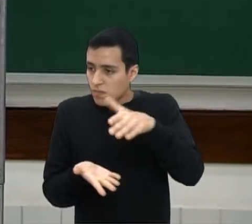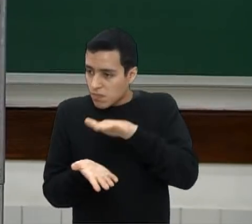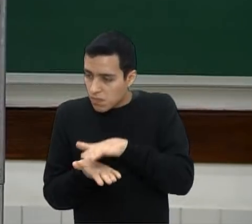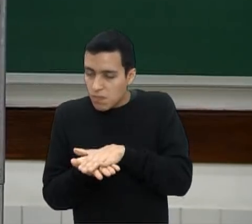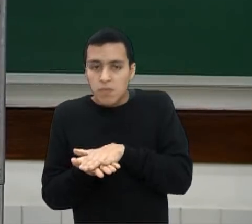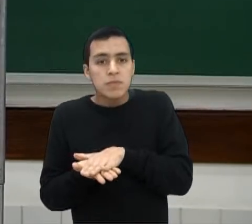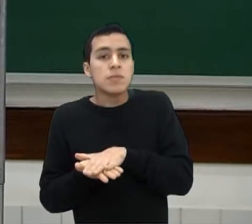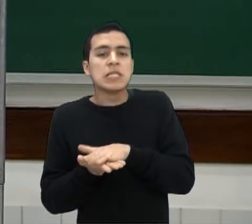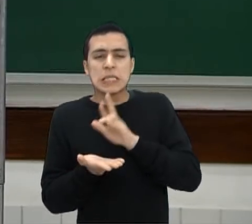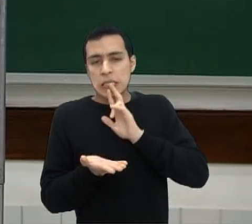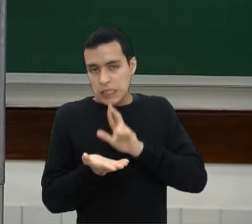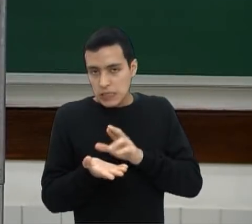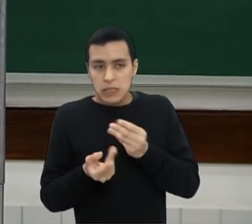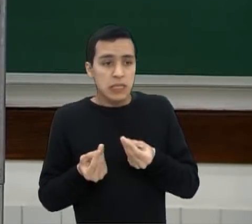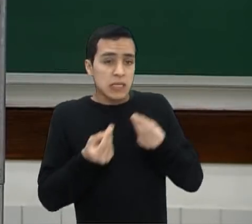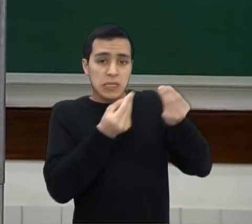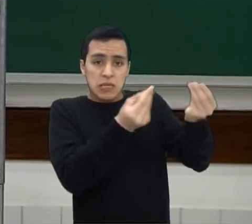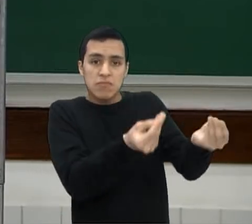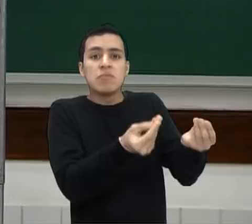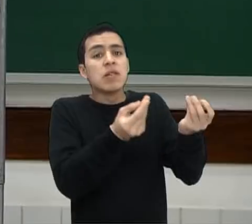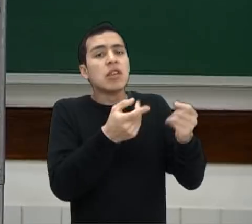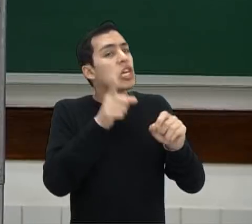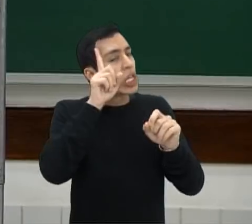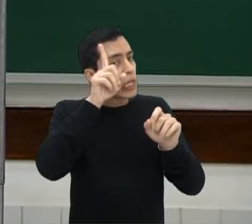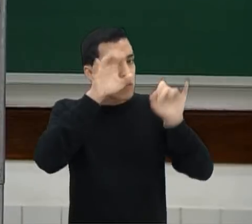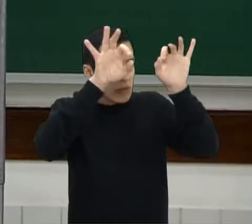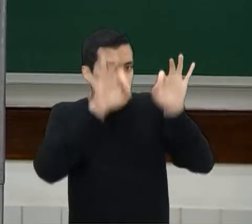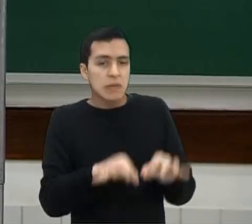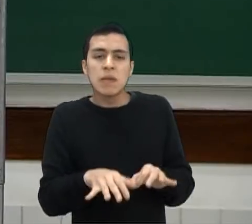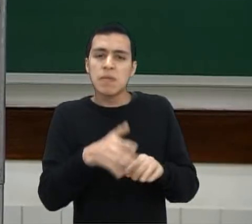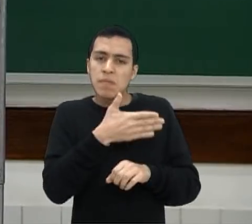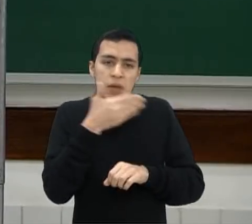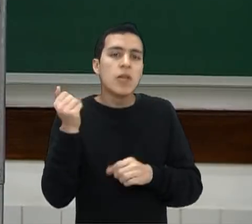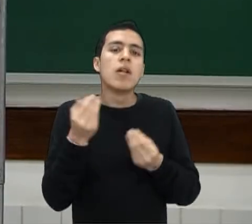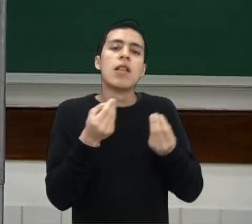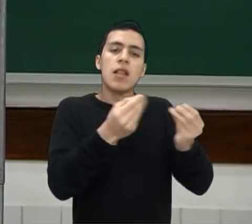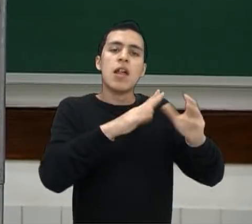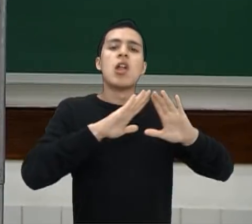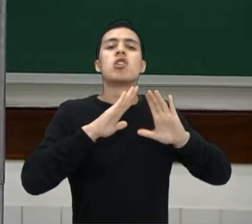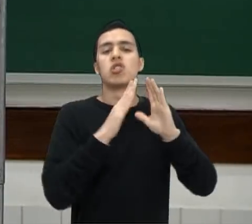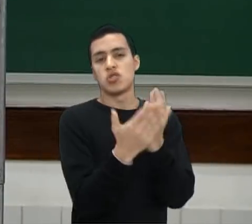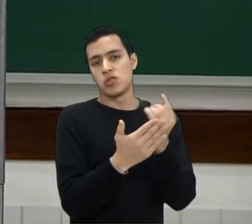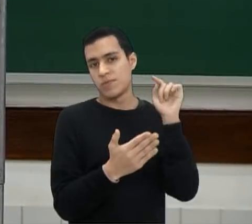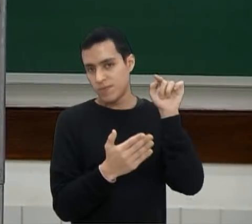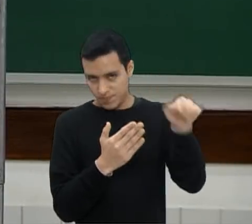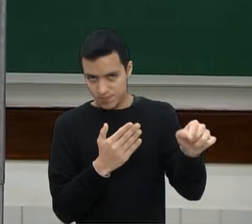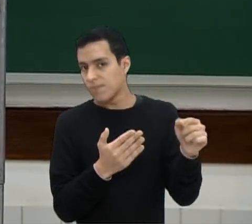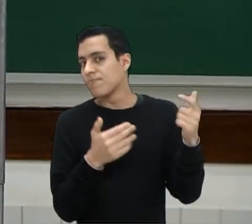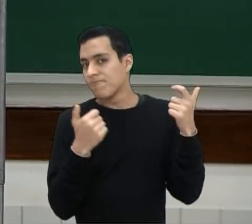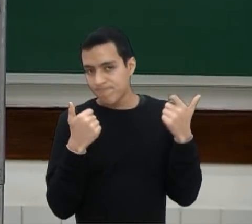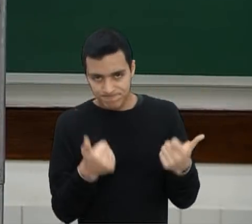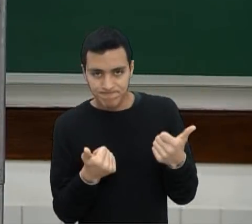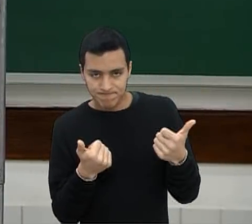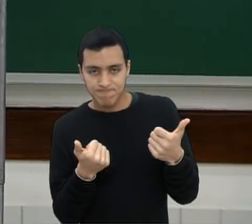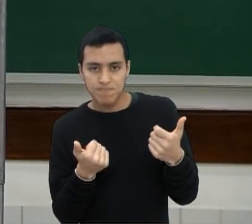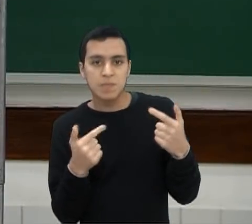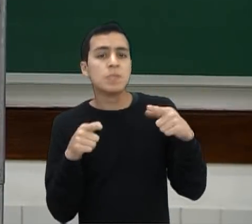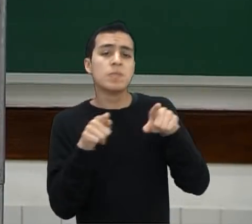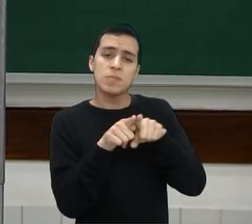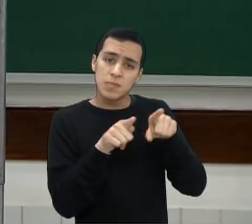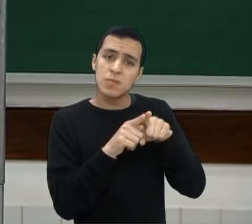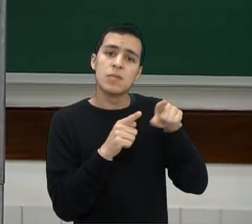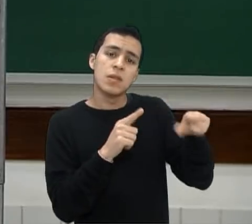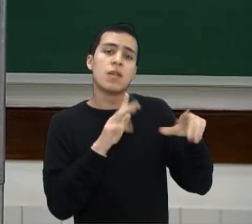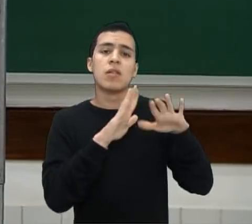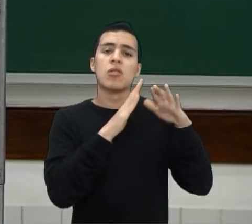com as respostas e vejam qual que é o melhor horário para vocês levarem essas atividades na escola, né? Também a escola